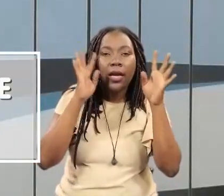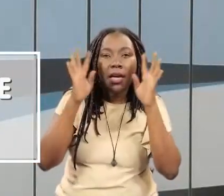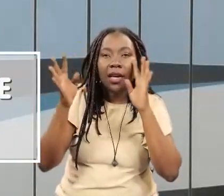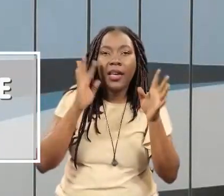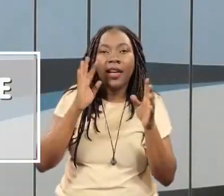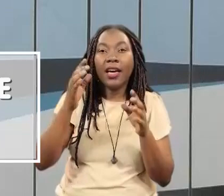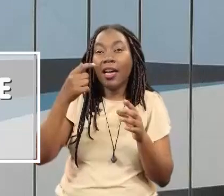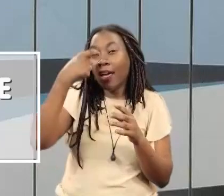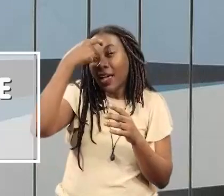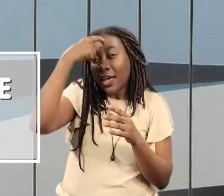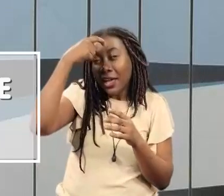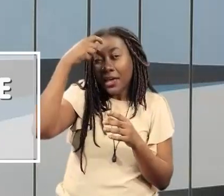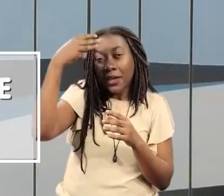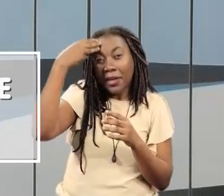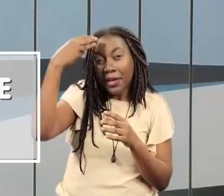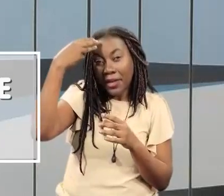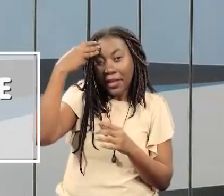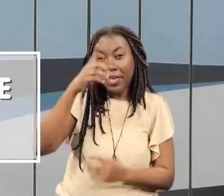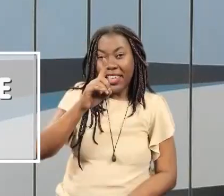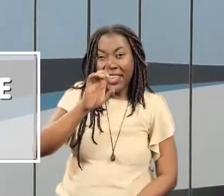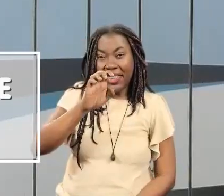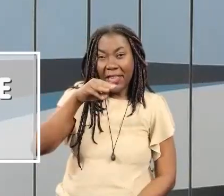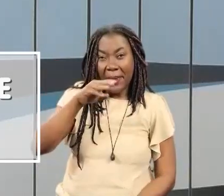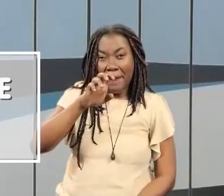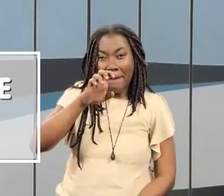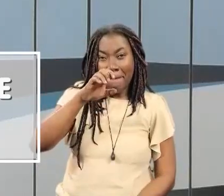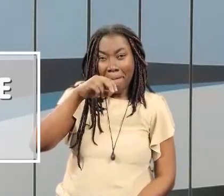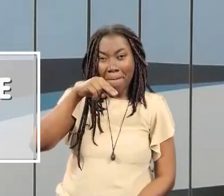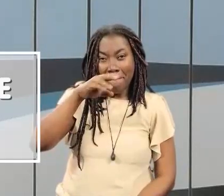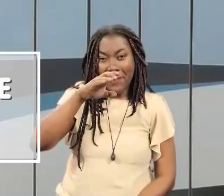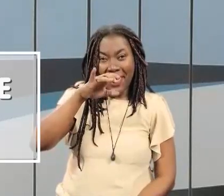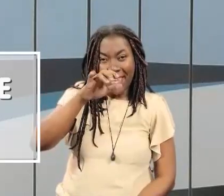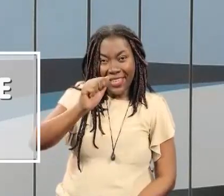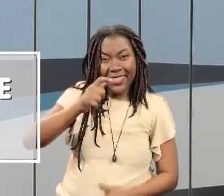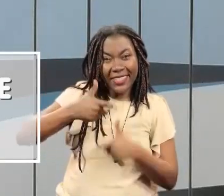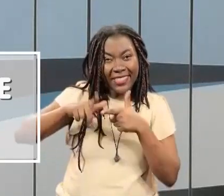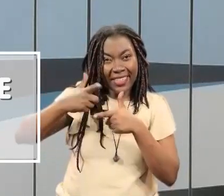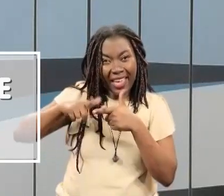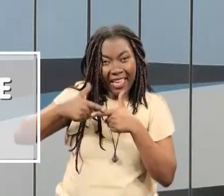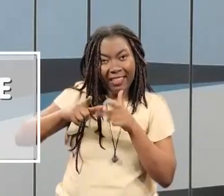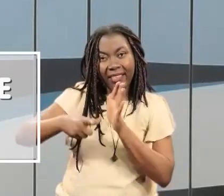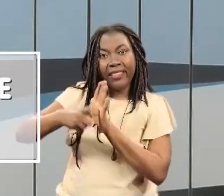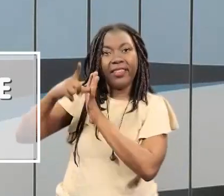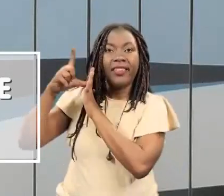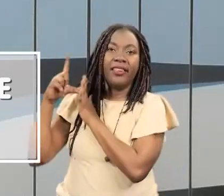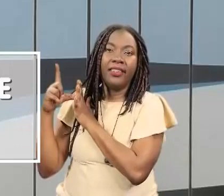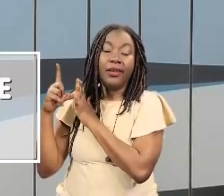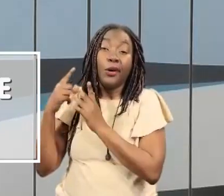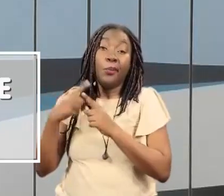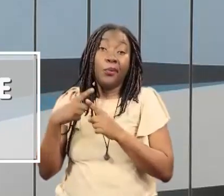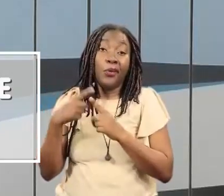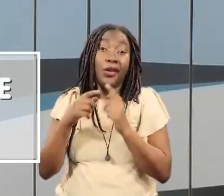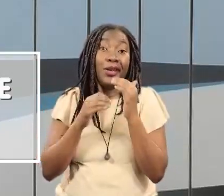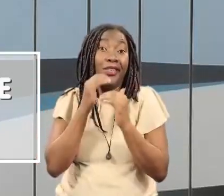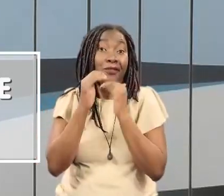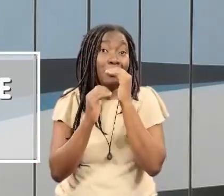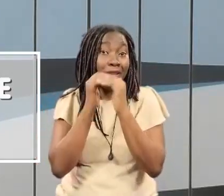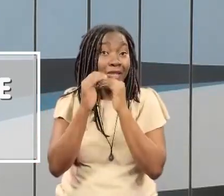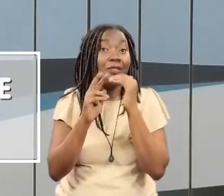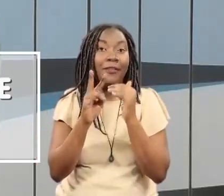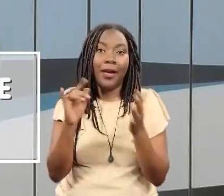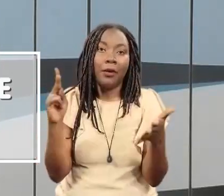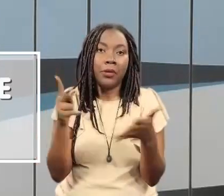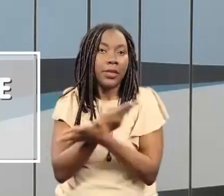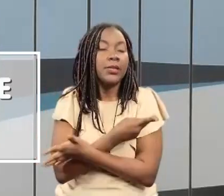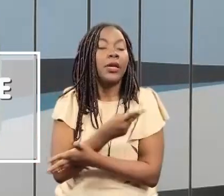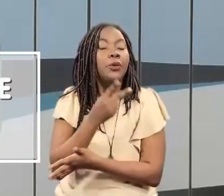precoce pode acontecer, porque você, enquanto o desenvolvimento ele vai acontecendo, desde o